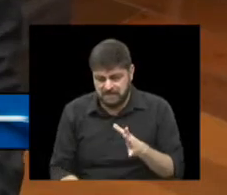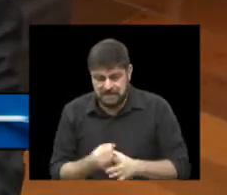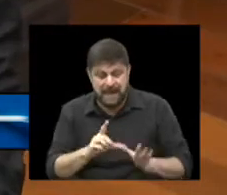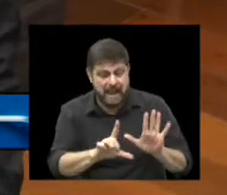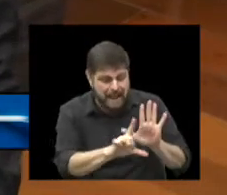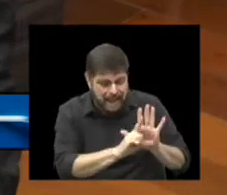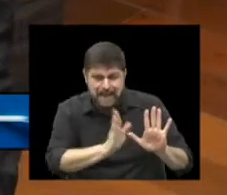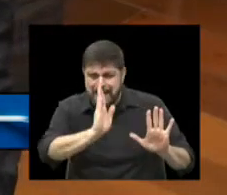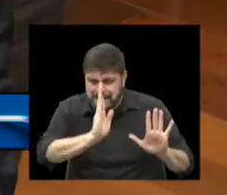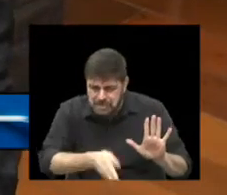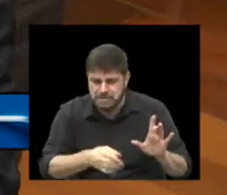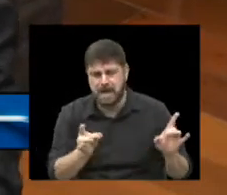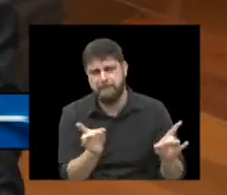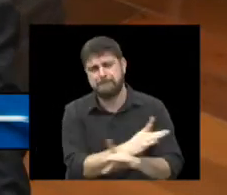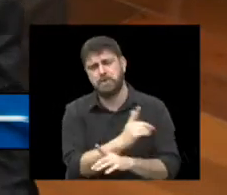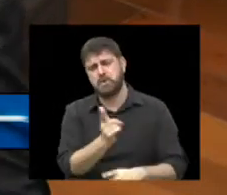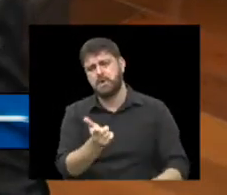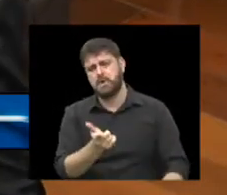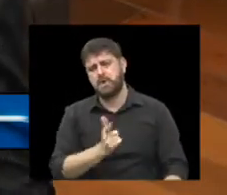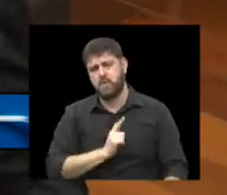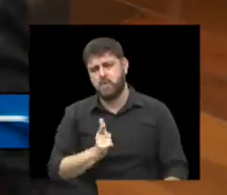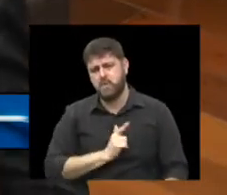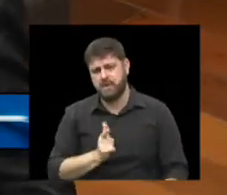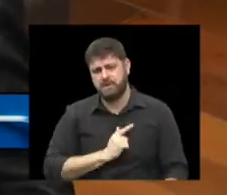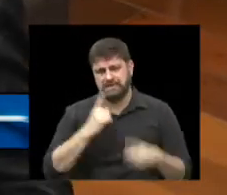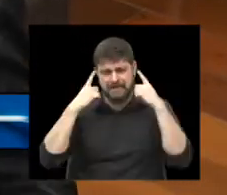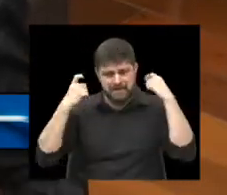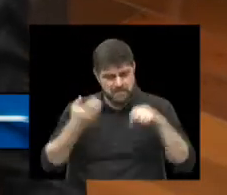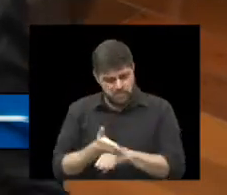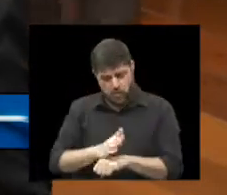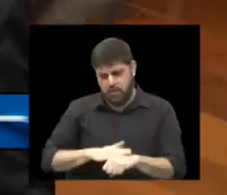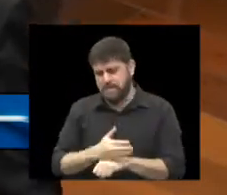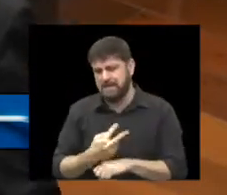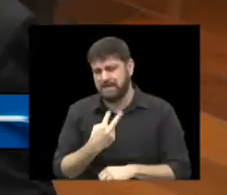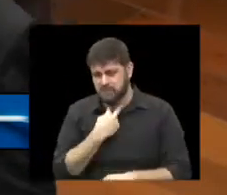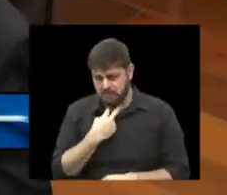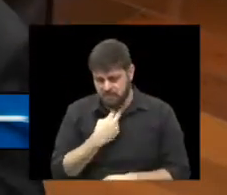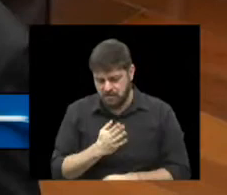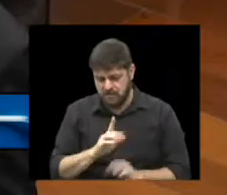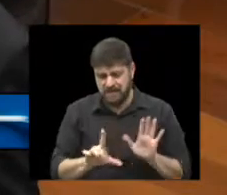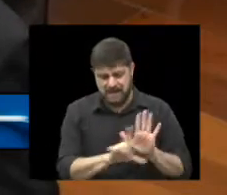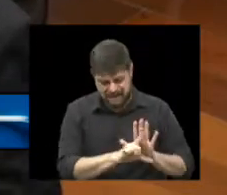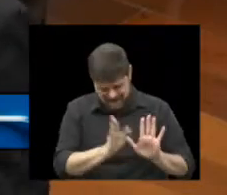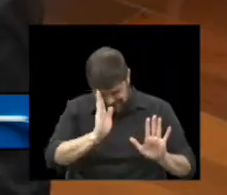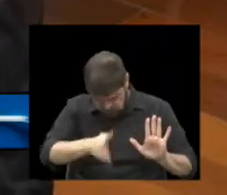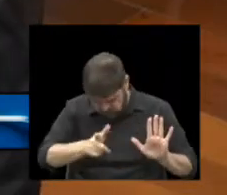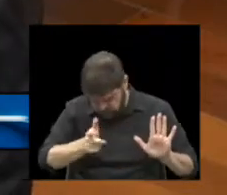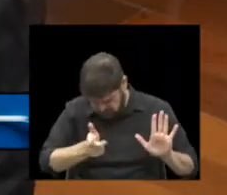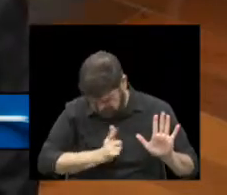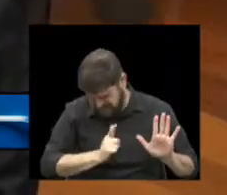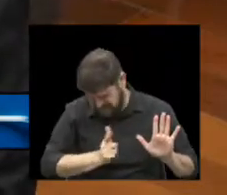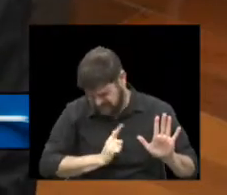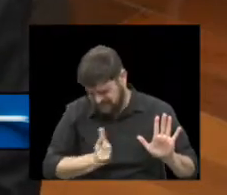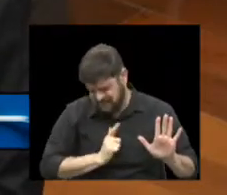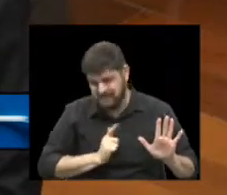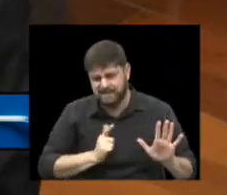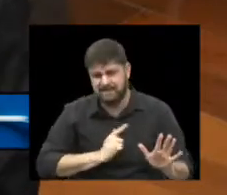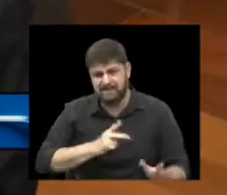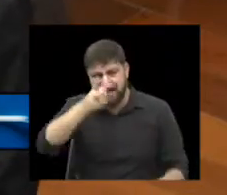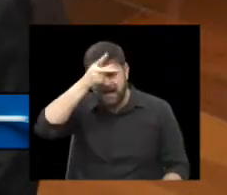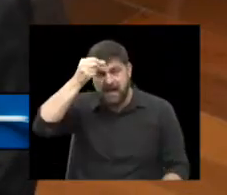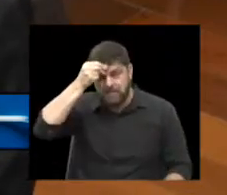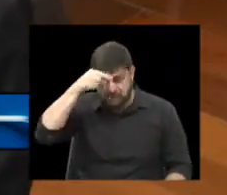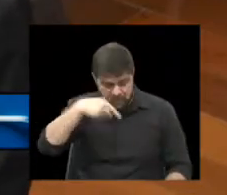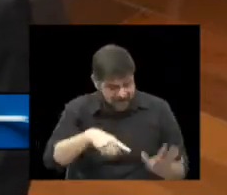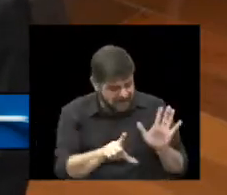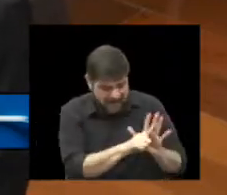tem legislação hoje, que é a lei do silêncio, a motivação por trás dessa lei é a lei do silêncio, e que a prefeitura não tem capacidade de